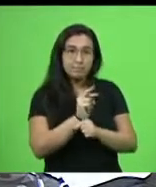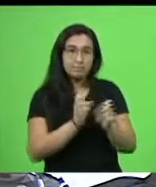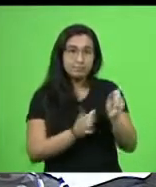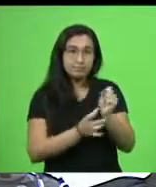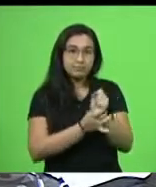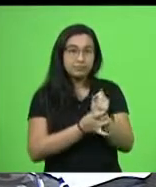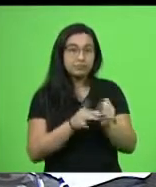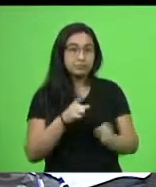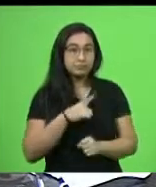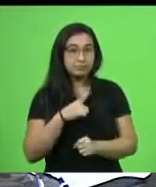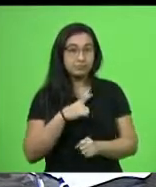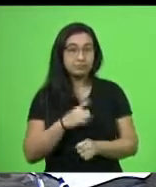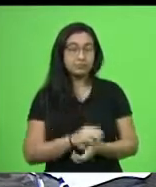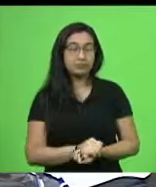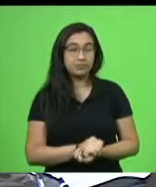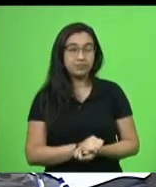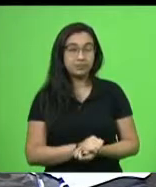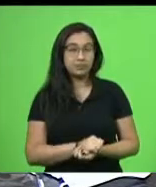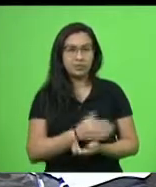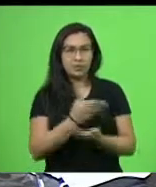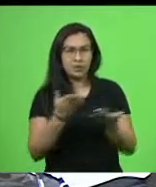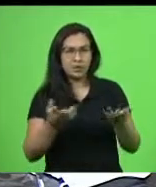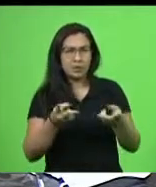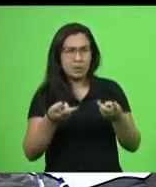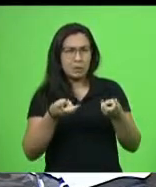deputados, sempre na estrada,